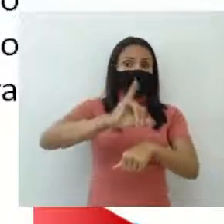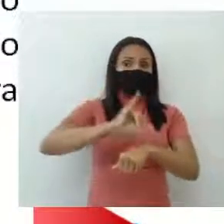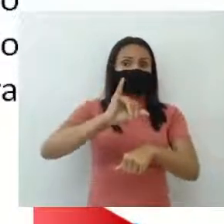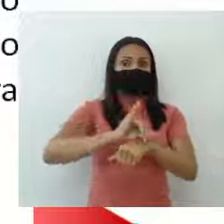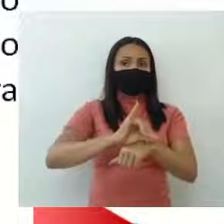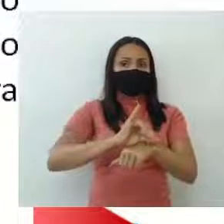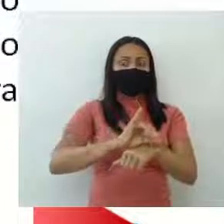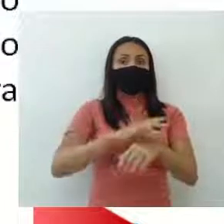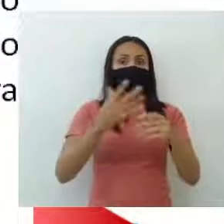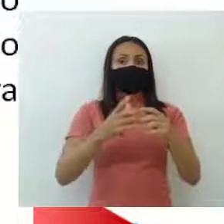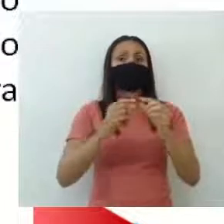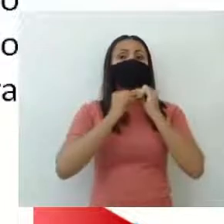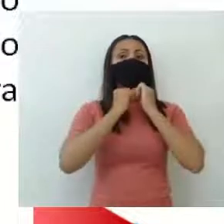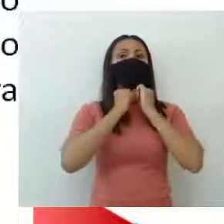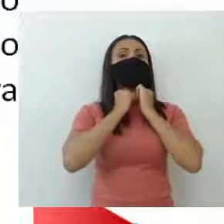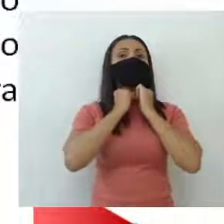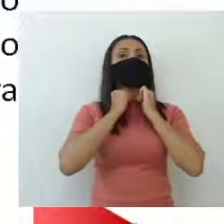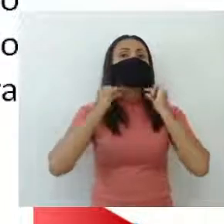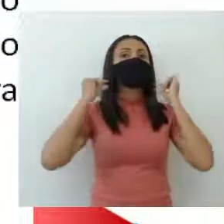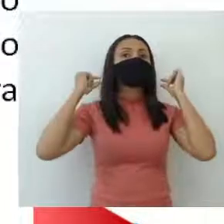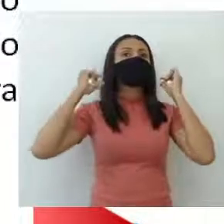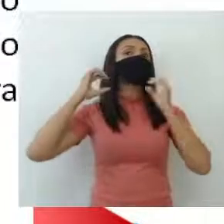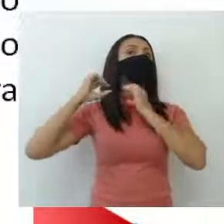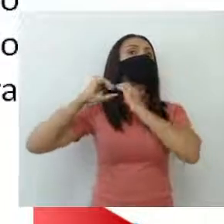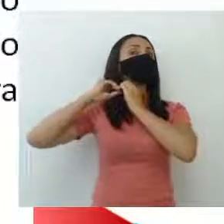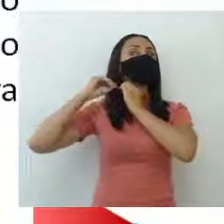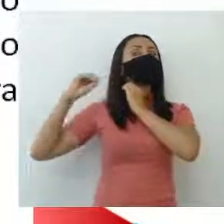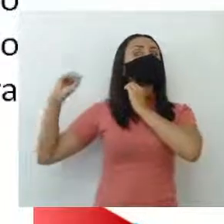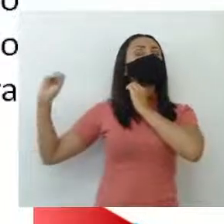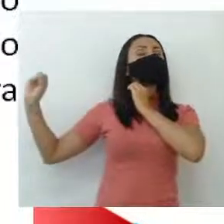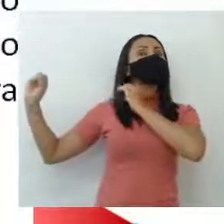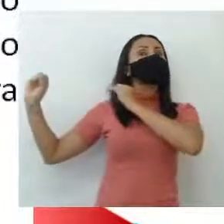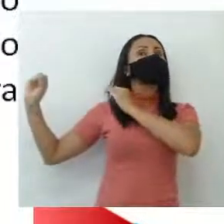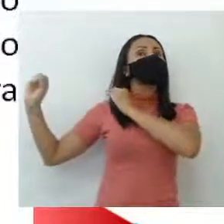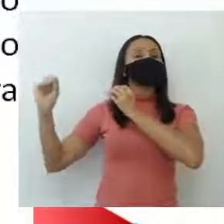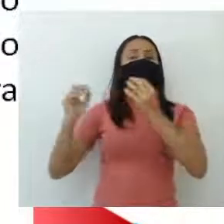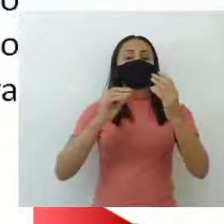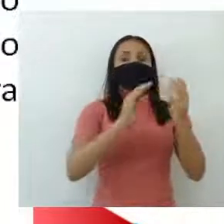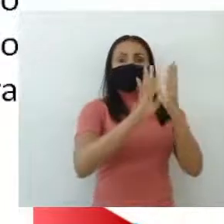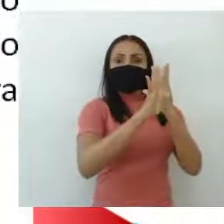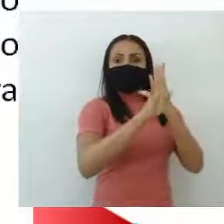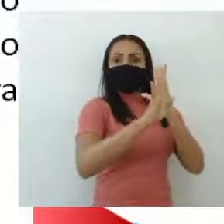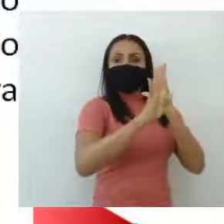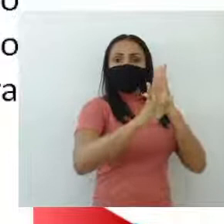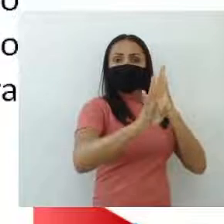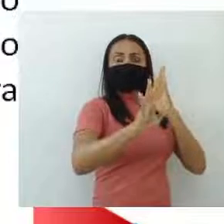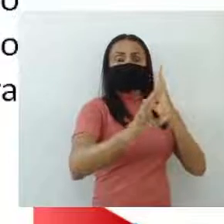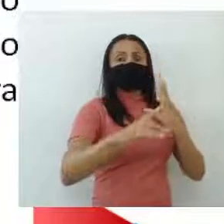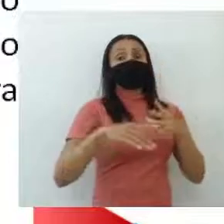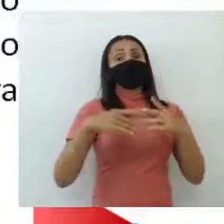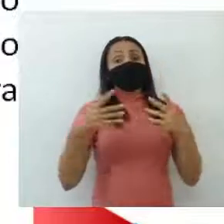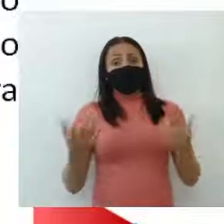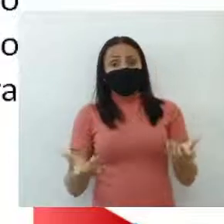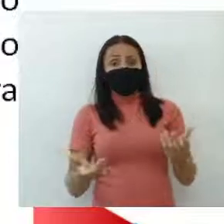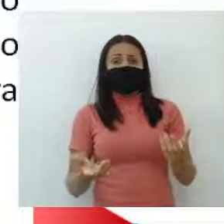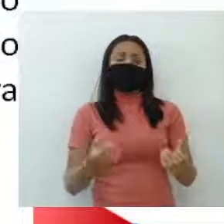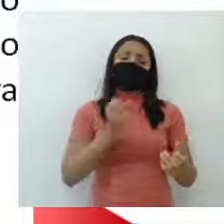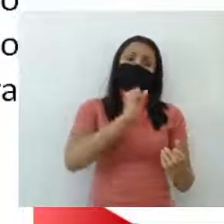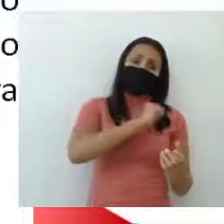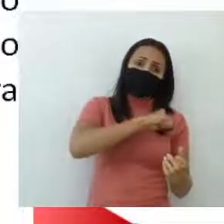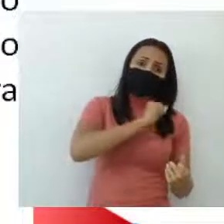pelo pescoço, tremenda brutalidade, tremenda covardia. Vejam